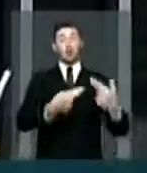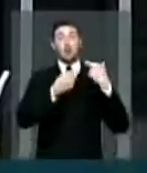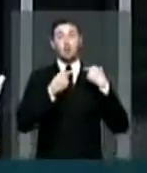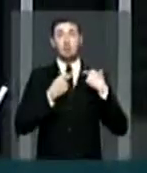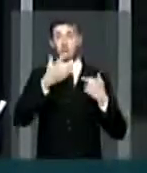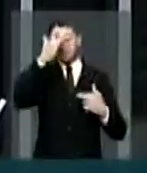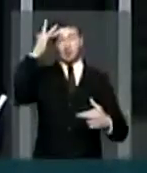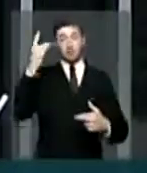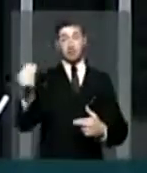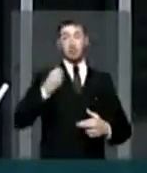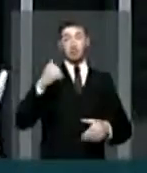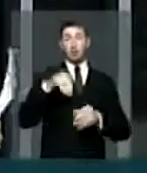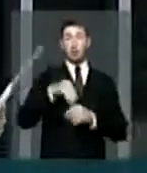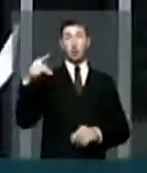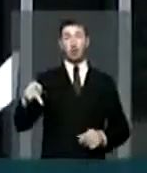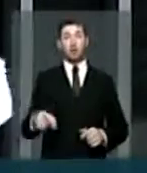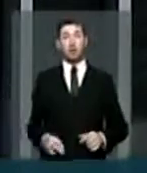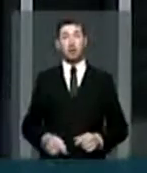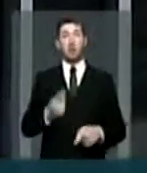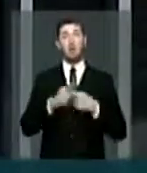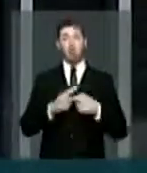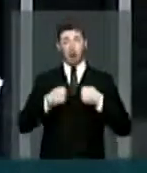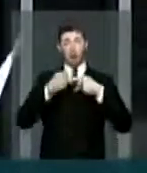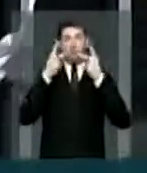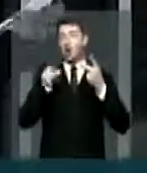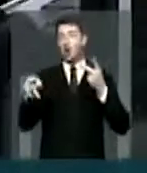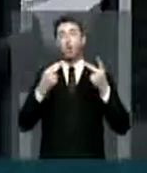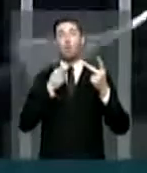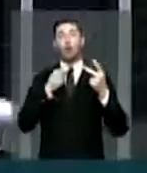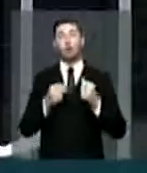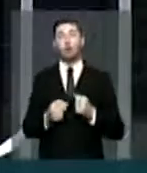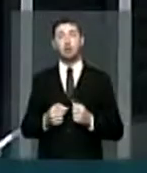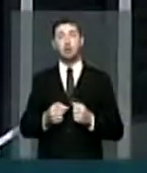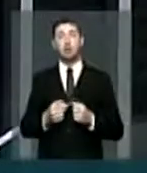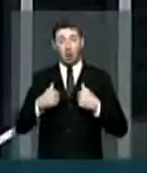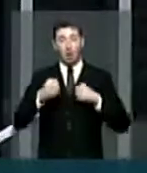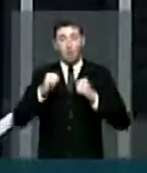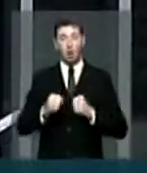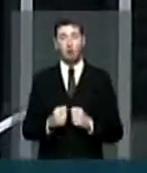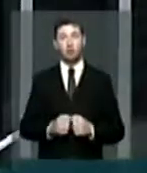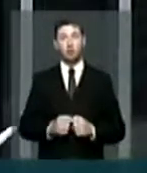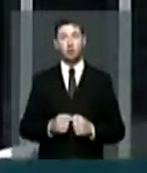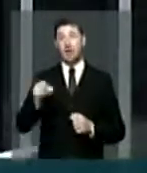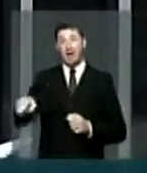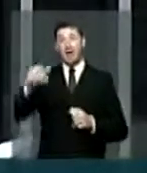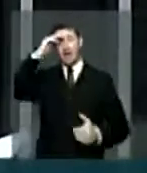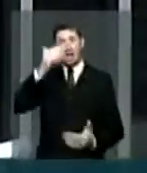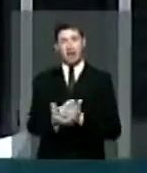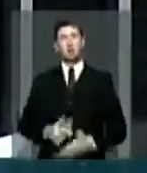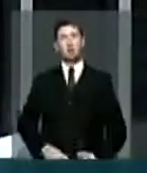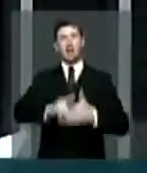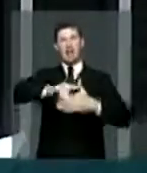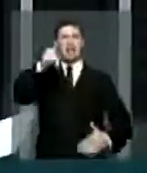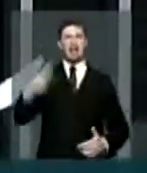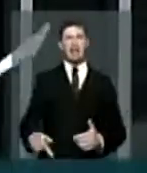daqueles que aqui me colocaram, para dizer o que eles não podem dizer. A população não pode chegar aqui. Eles acreditam nos seus